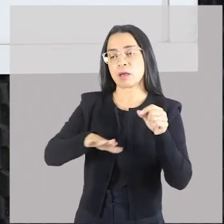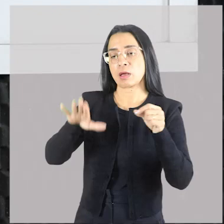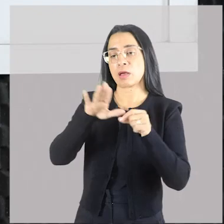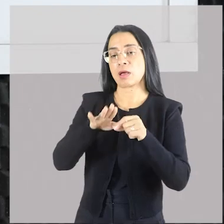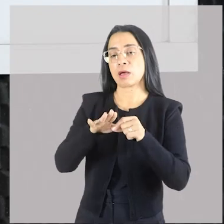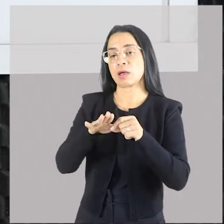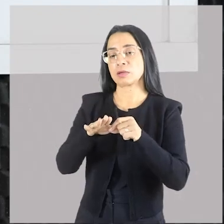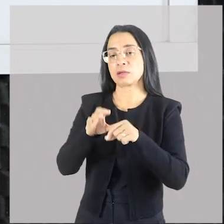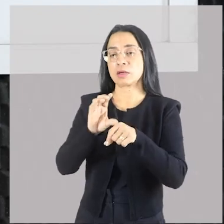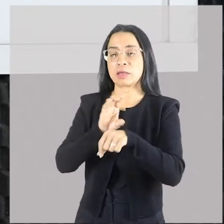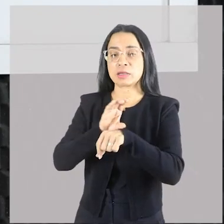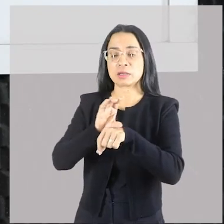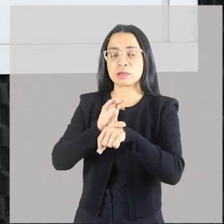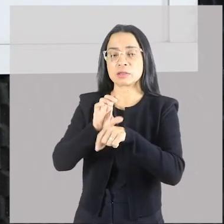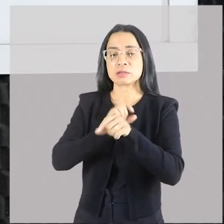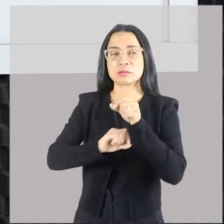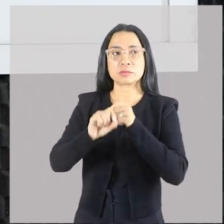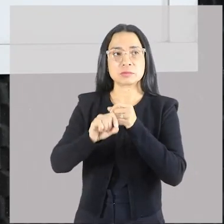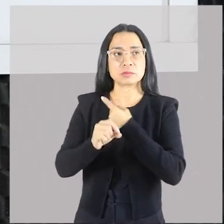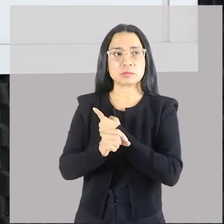256, menos o